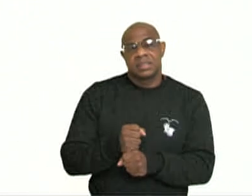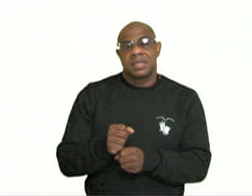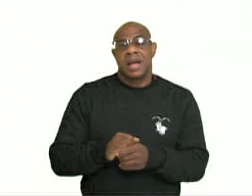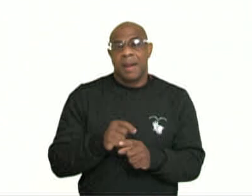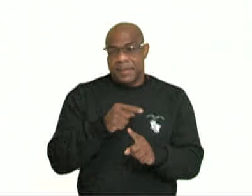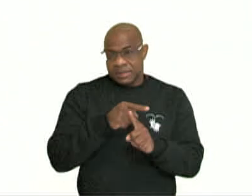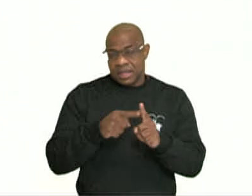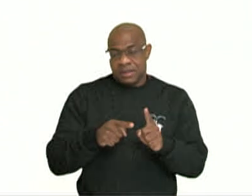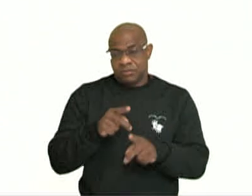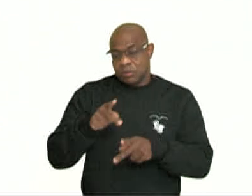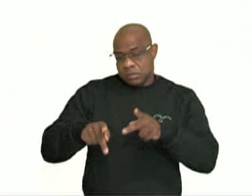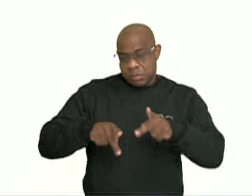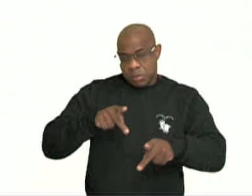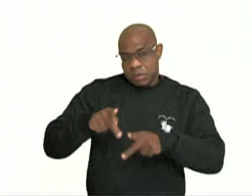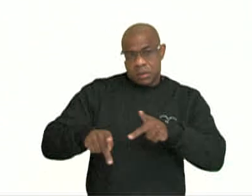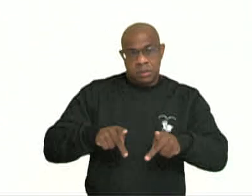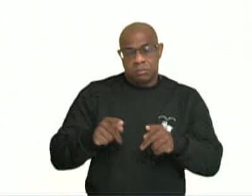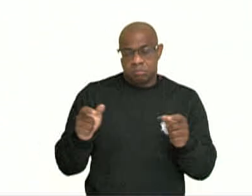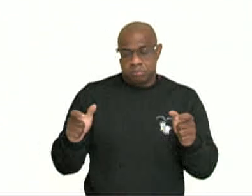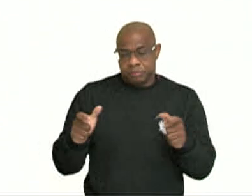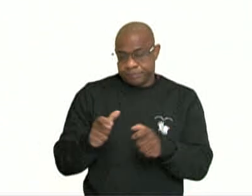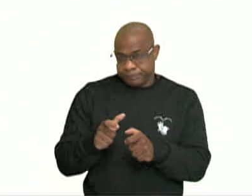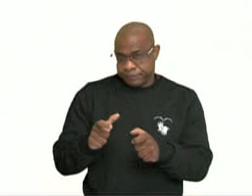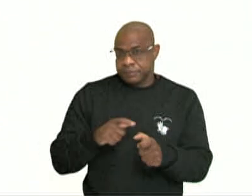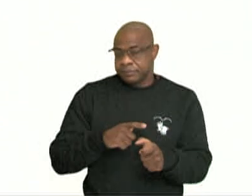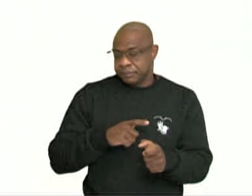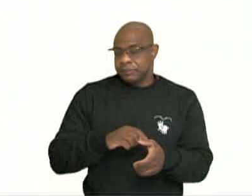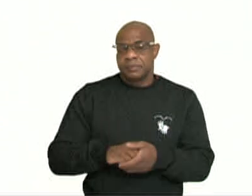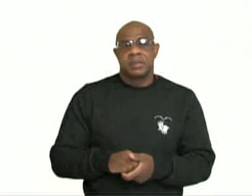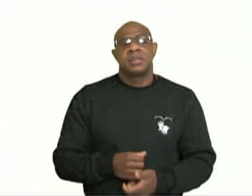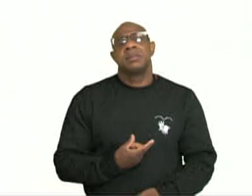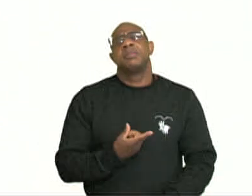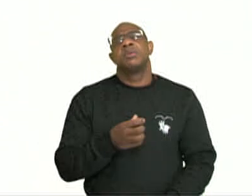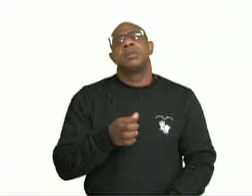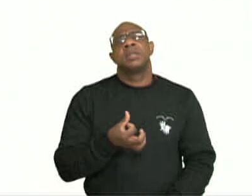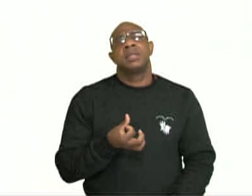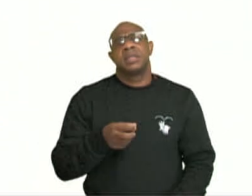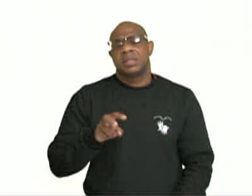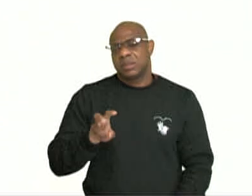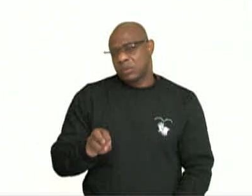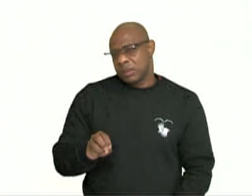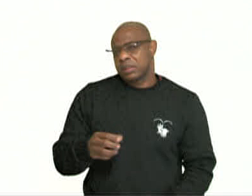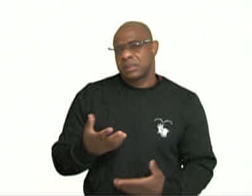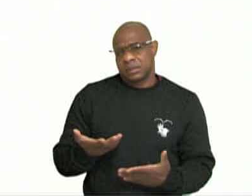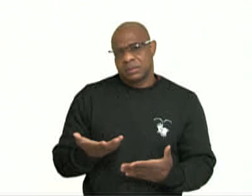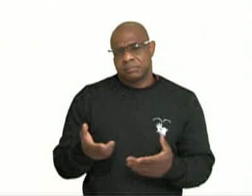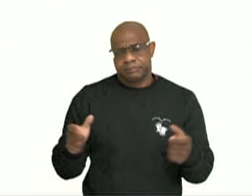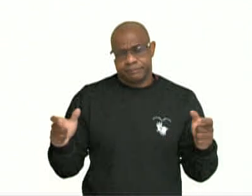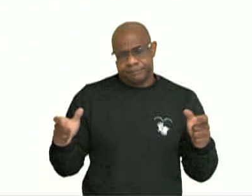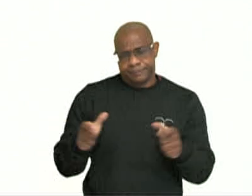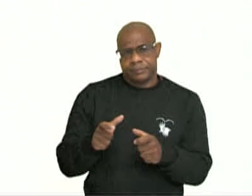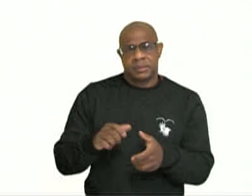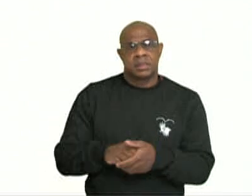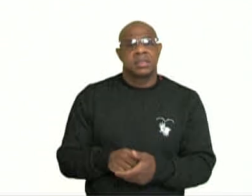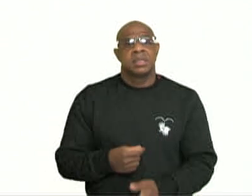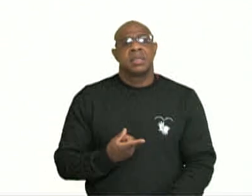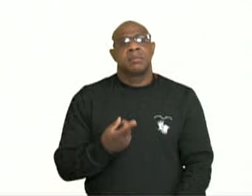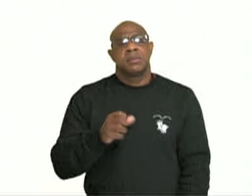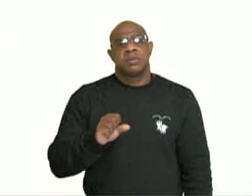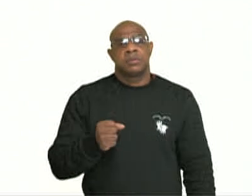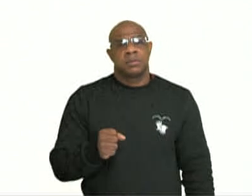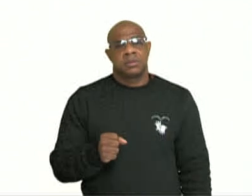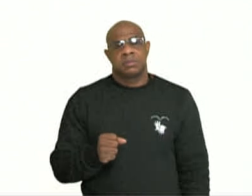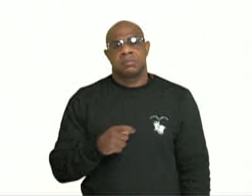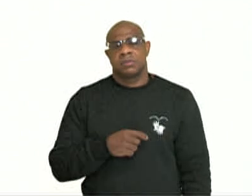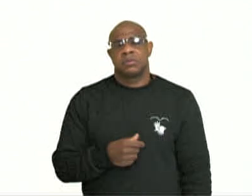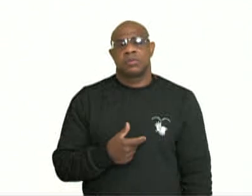da metade da população aqui diminuiu. Em 1650 caiu para 700. Em 1980, 210